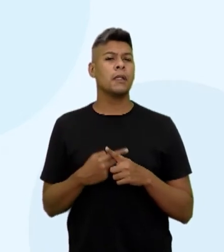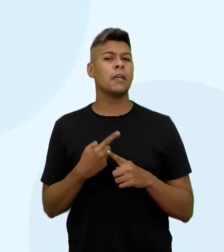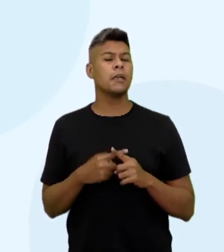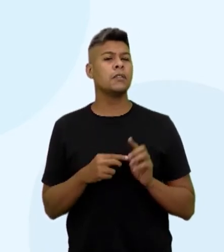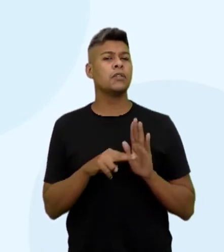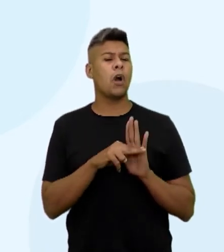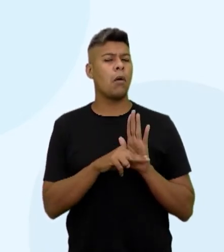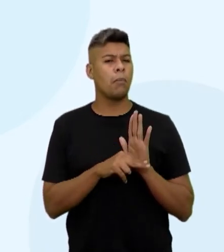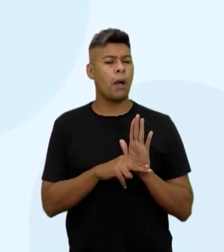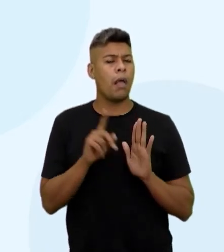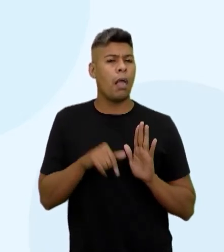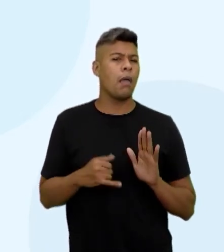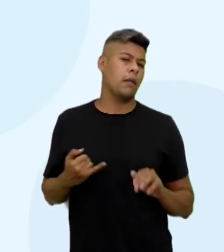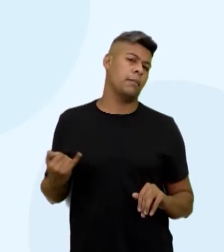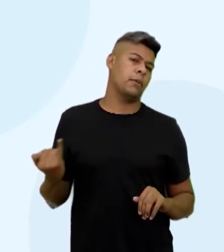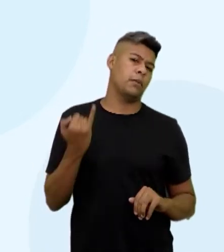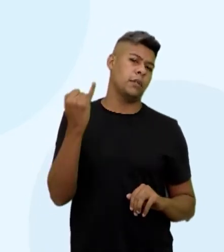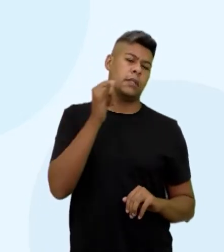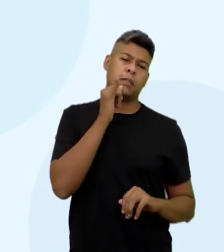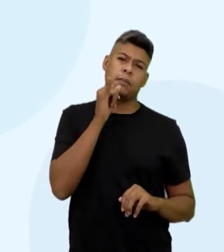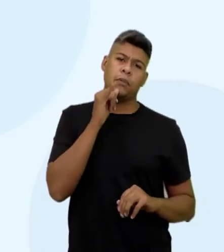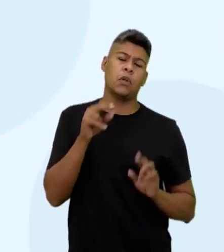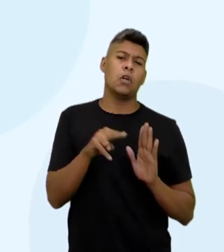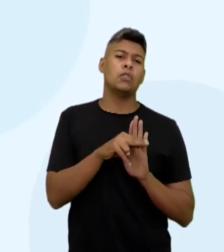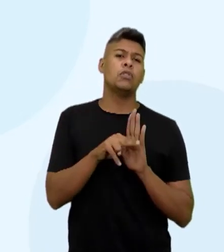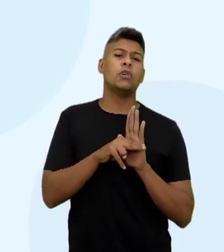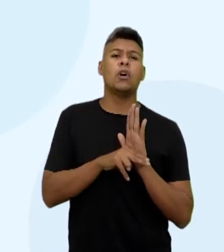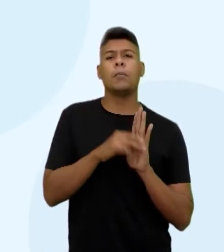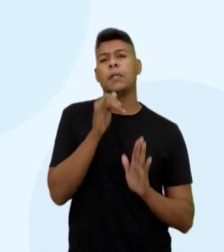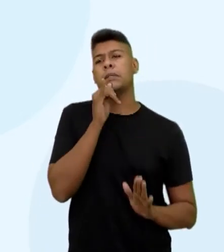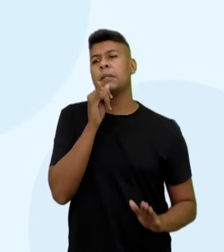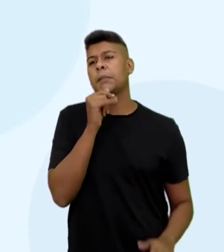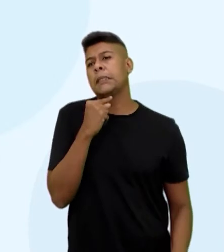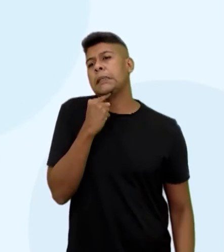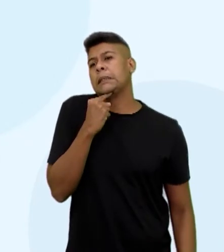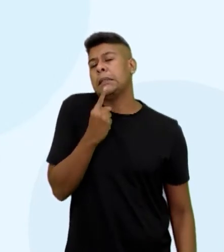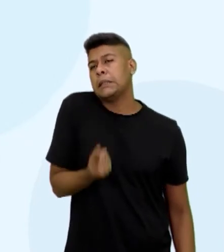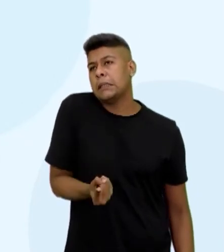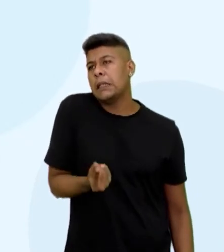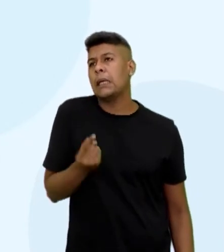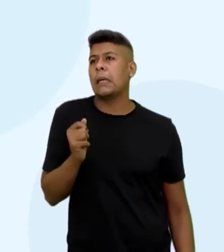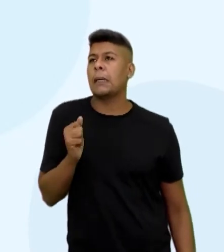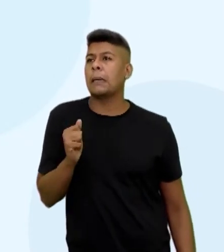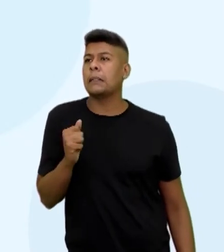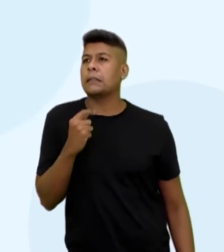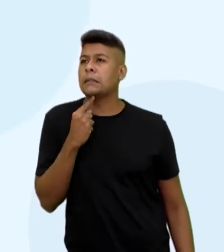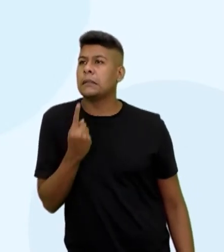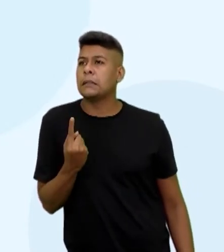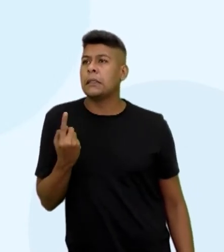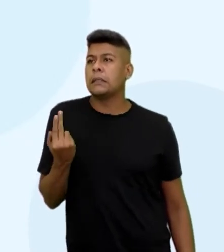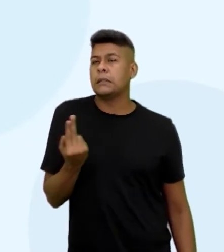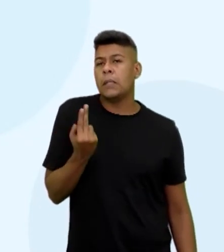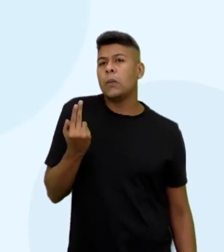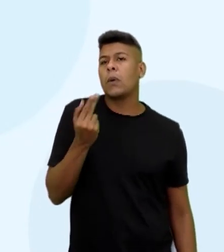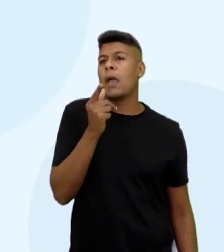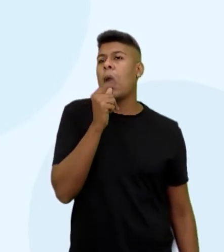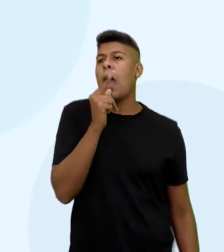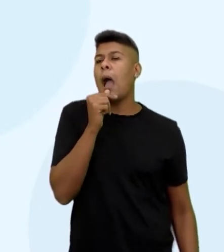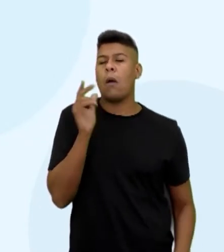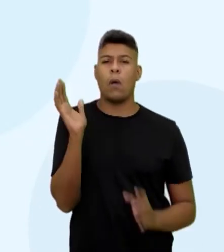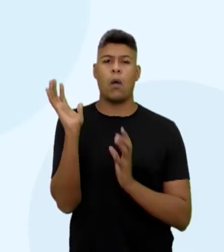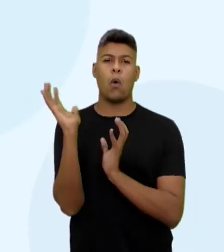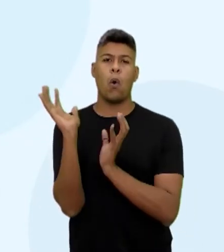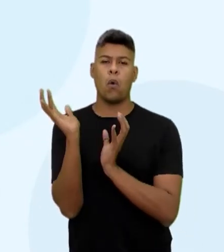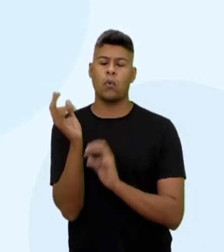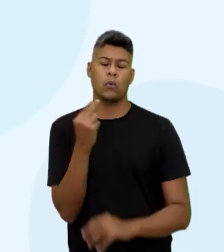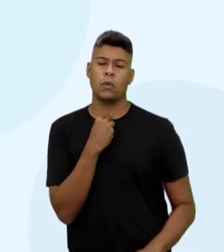fundamentais e também você não vai colocar lá uma Norma do tipo ninguém pode tomar água